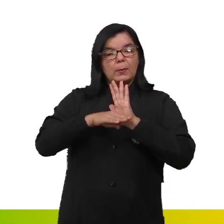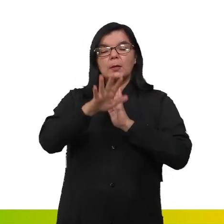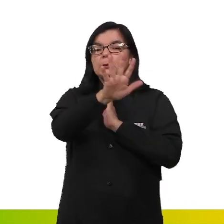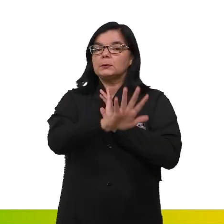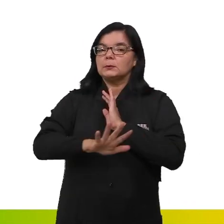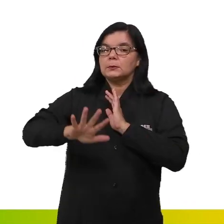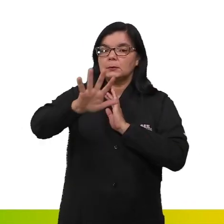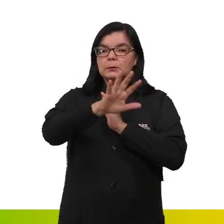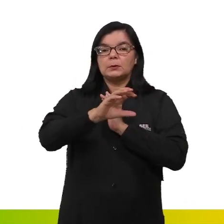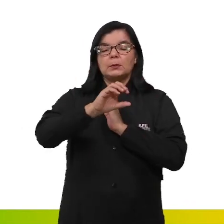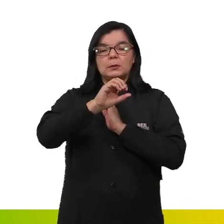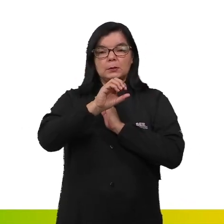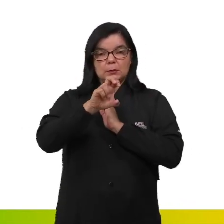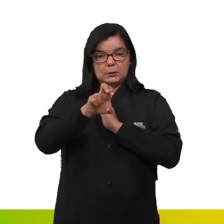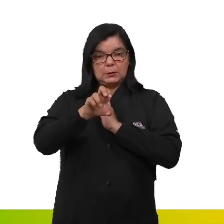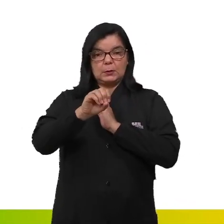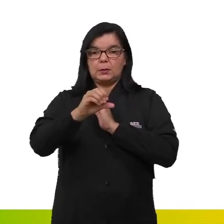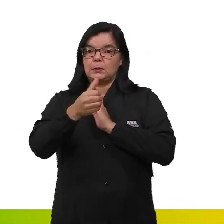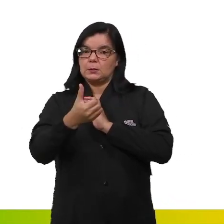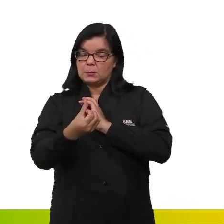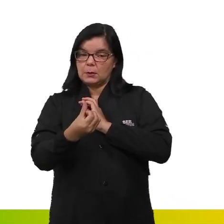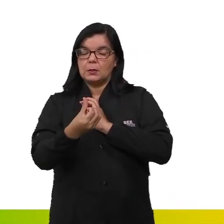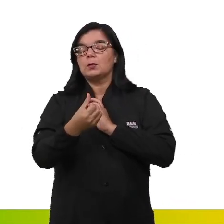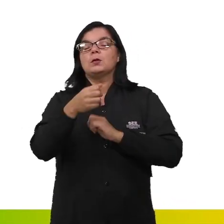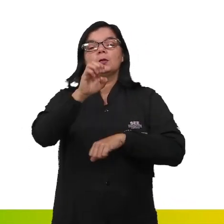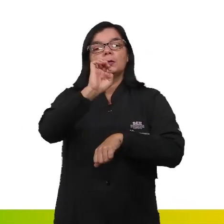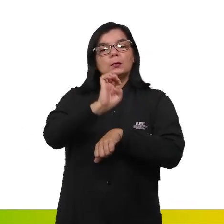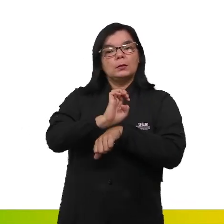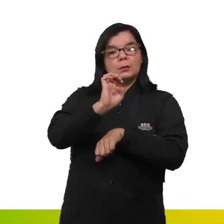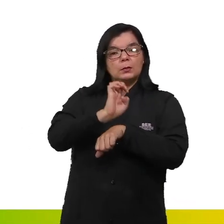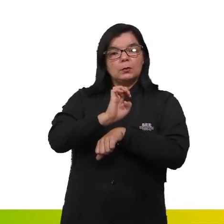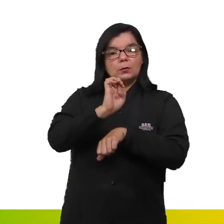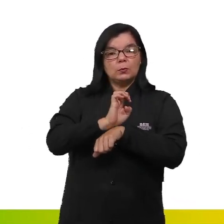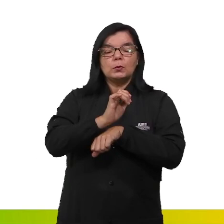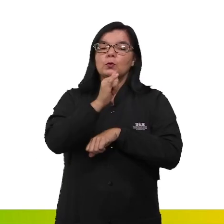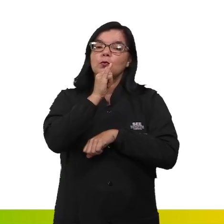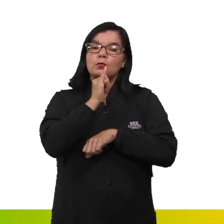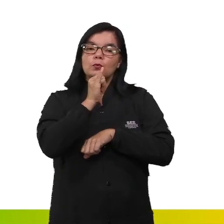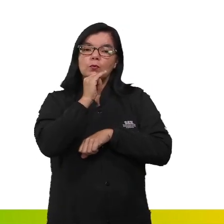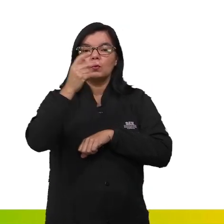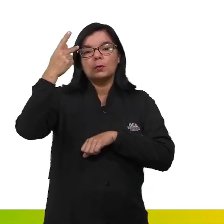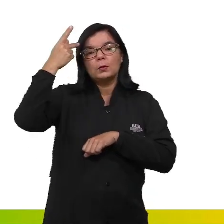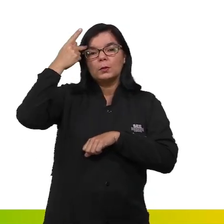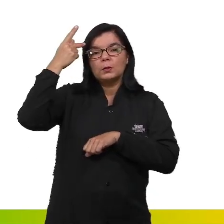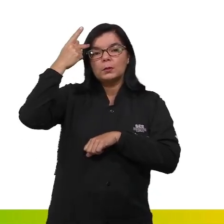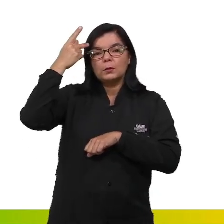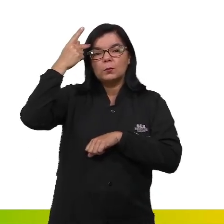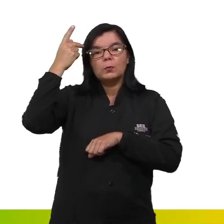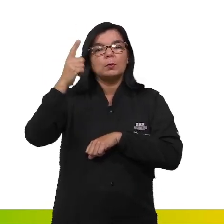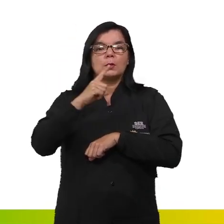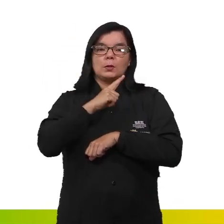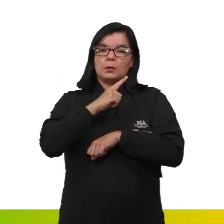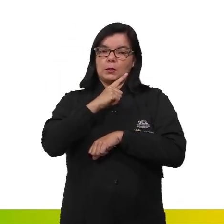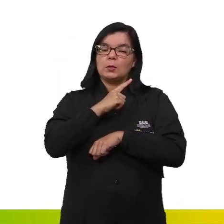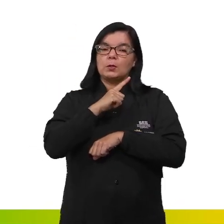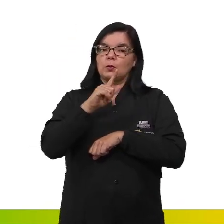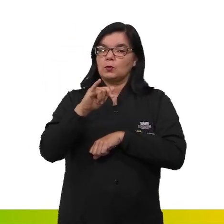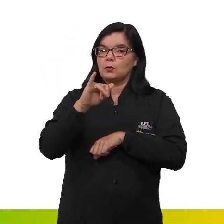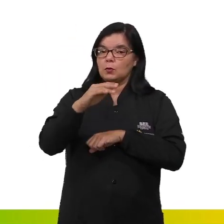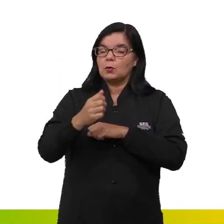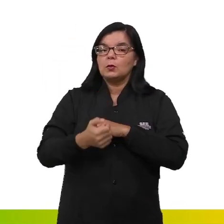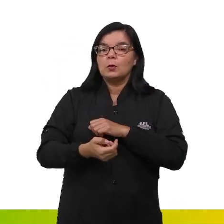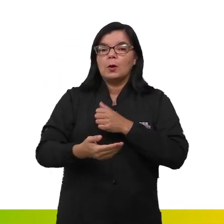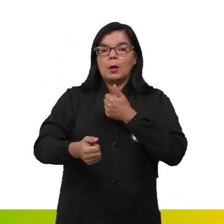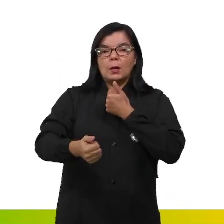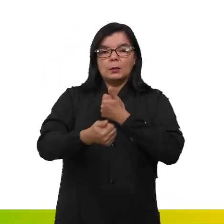nacional, que é 0,506. Nesses estados, vou pegar aqui o exemplo de São Paulo, a gente tem um índice de Gini aí